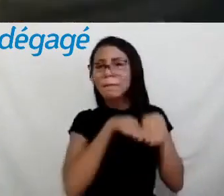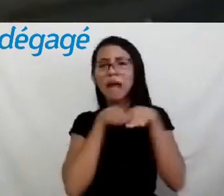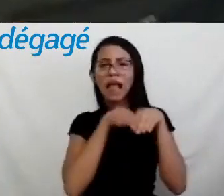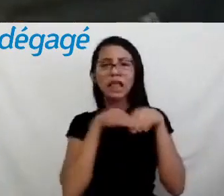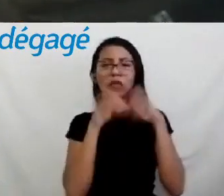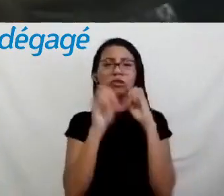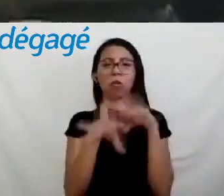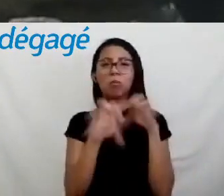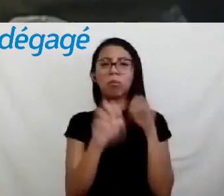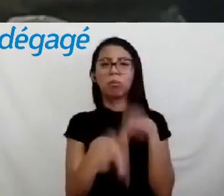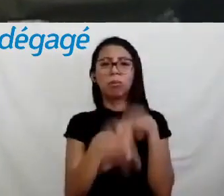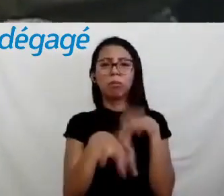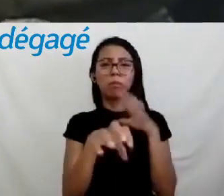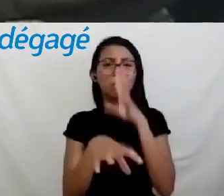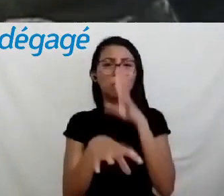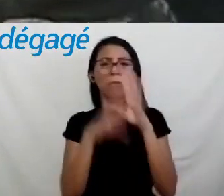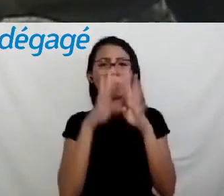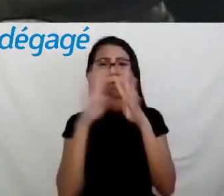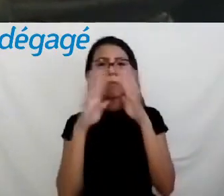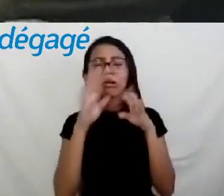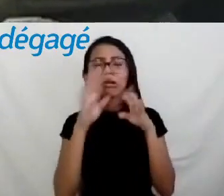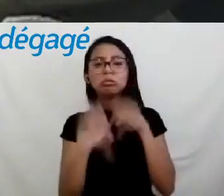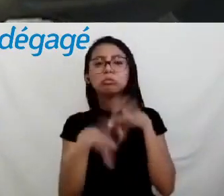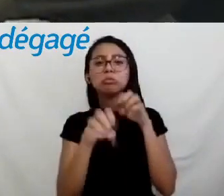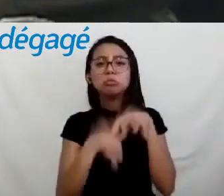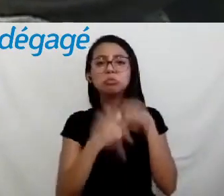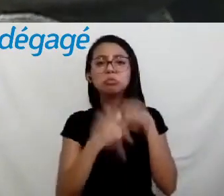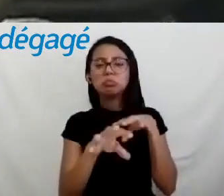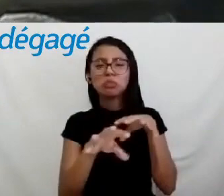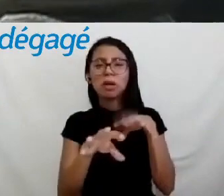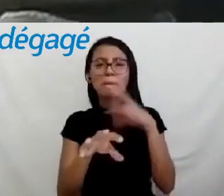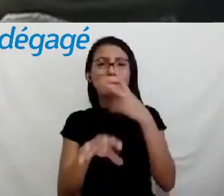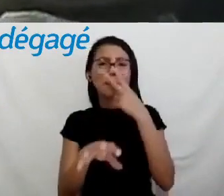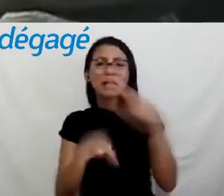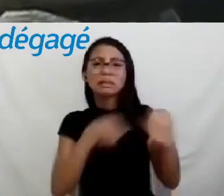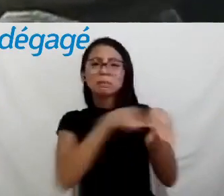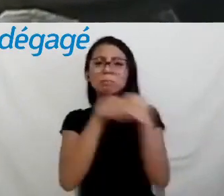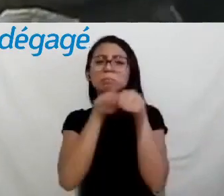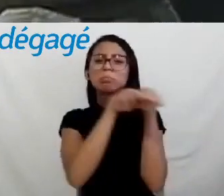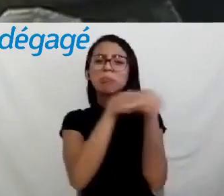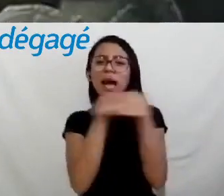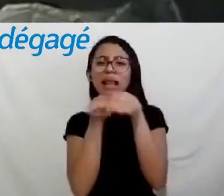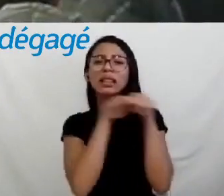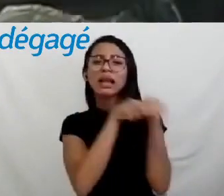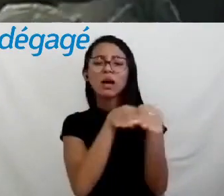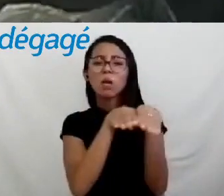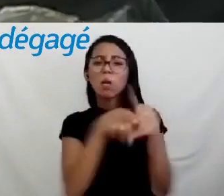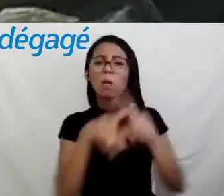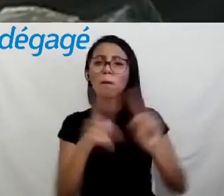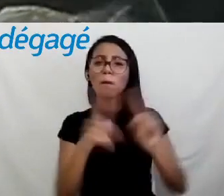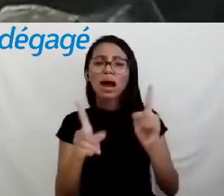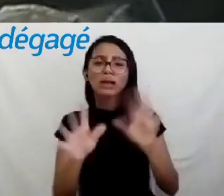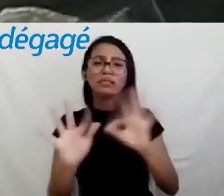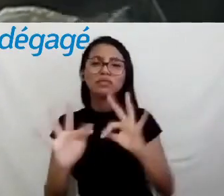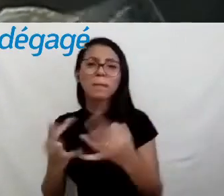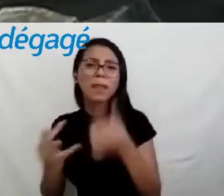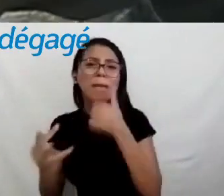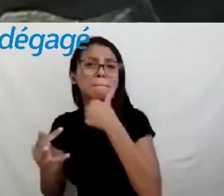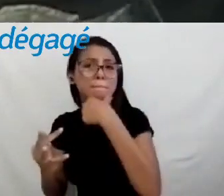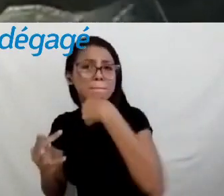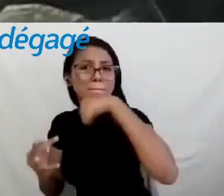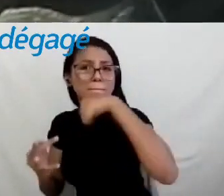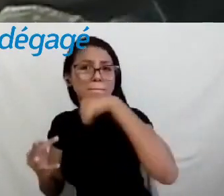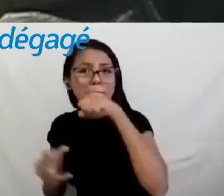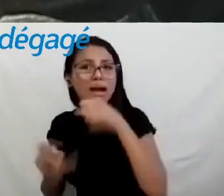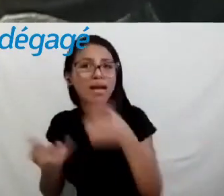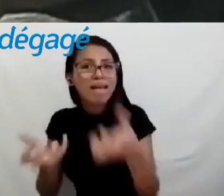sempre, por exemplo. Trabalho em instituições também que as mães querem ver o resultado tocando, todo mundo junto, vamos lá,